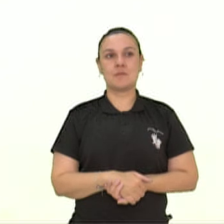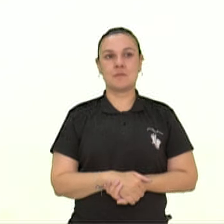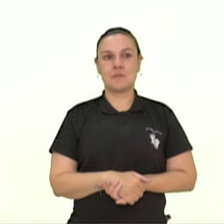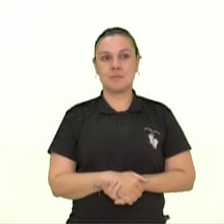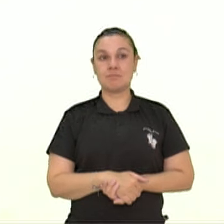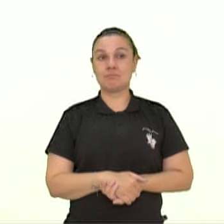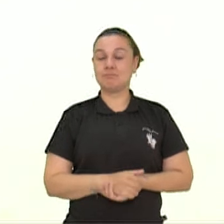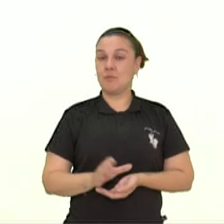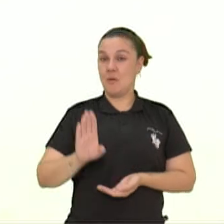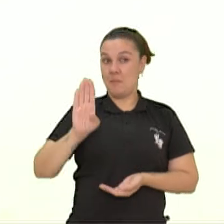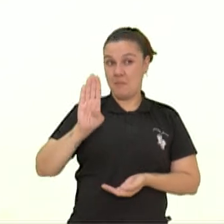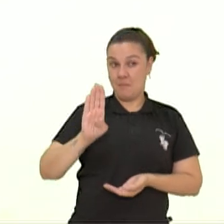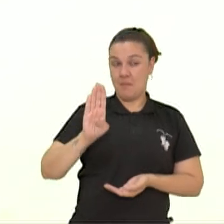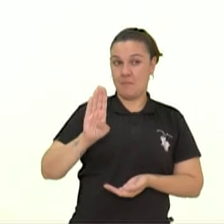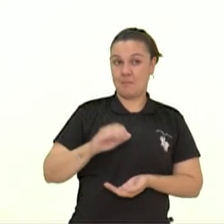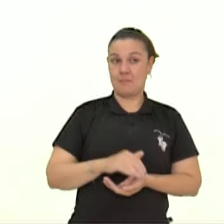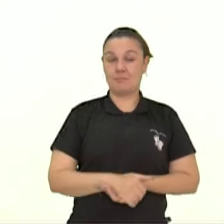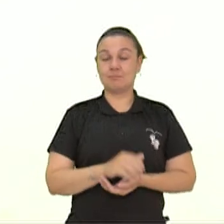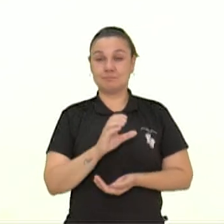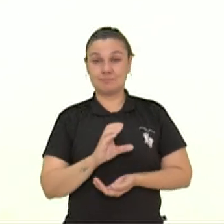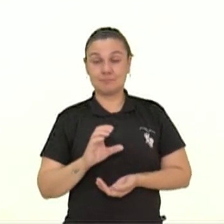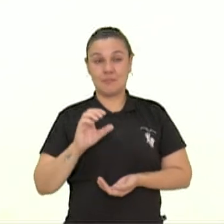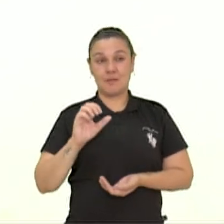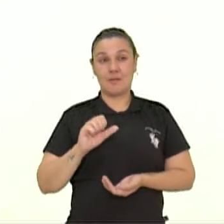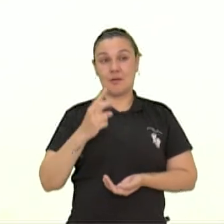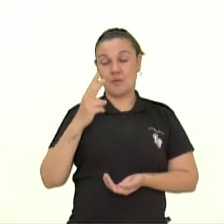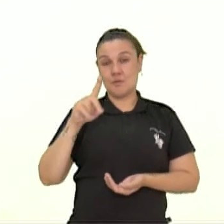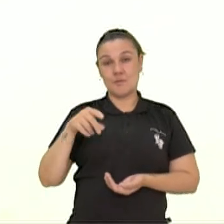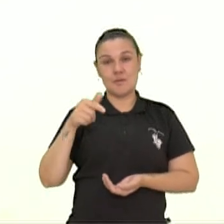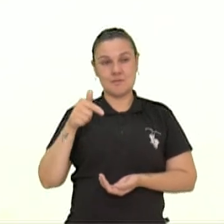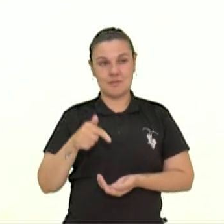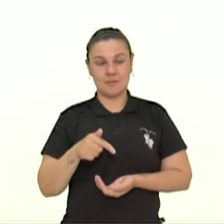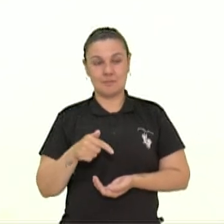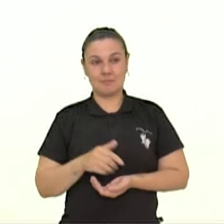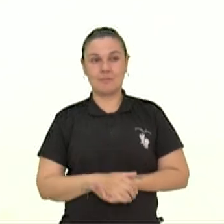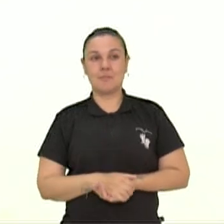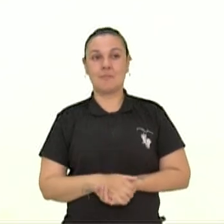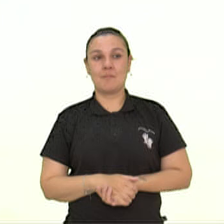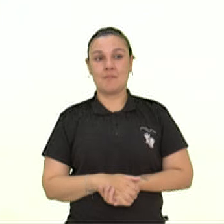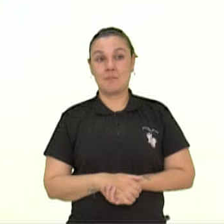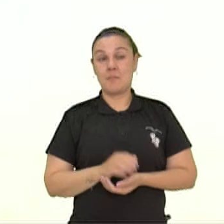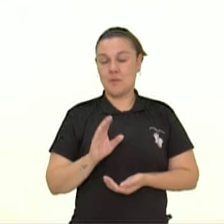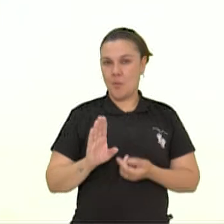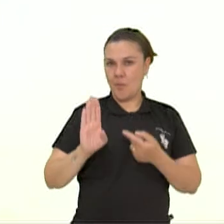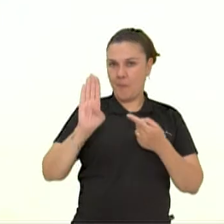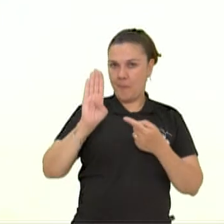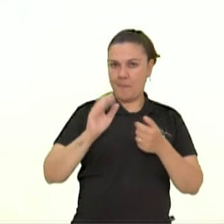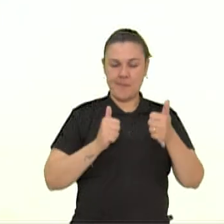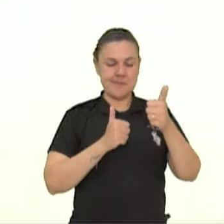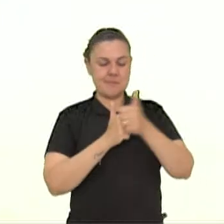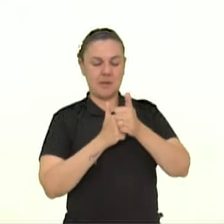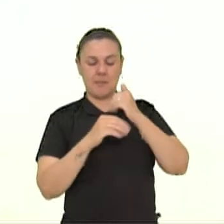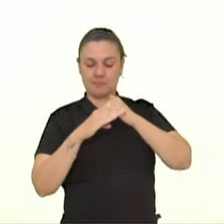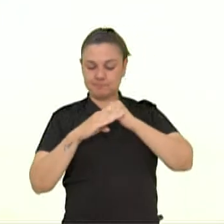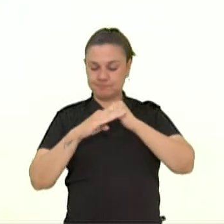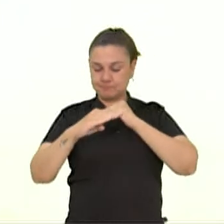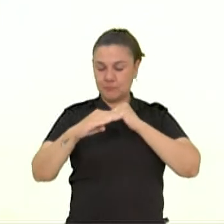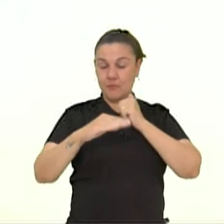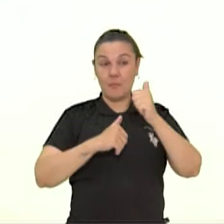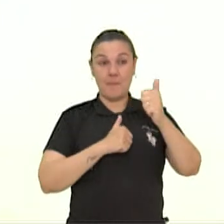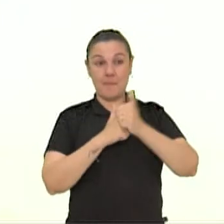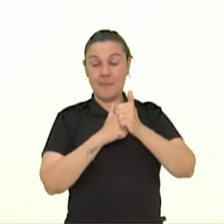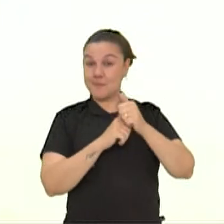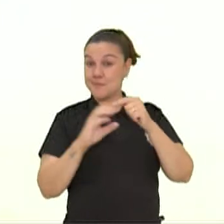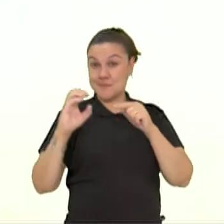vá conferindo passo a passo. O professor colocou aqui o cálculo inteirinho. Faça o mesmo exercício. Se você conseguir fazer o mesmo exercício sem estar